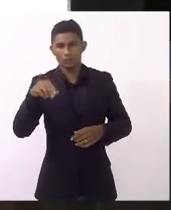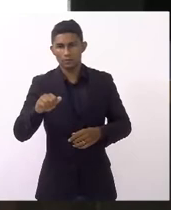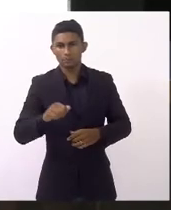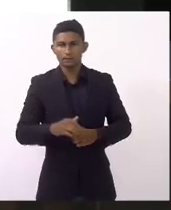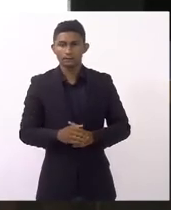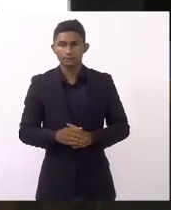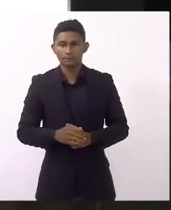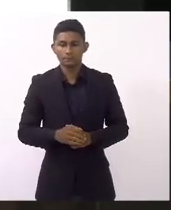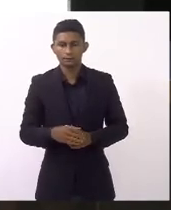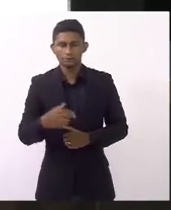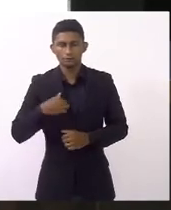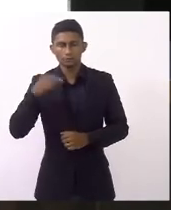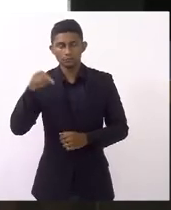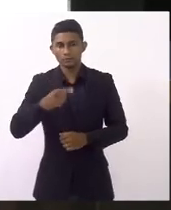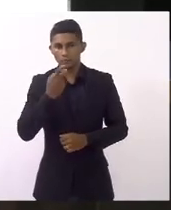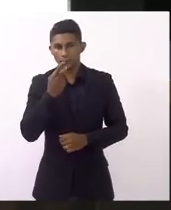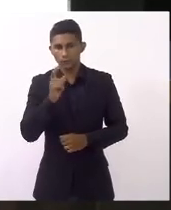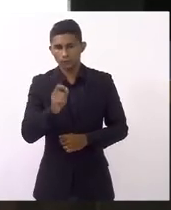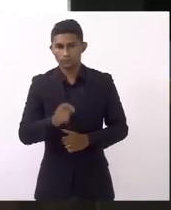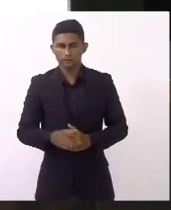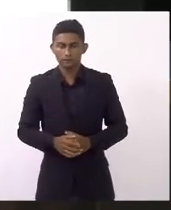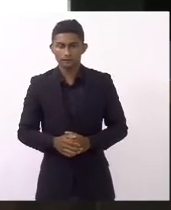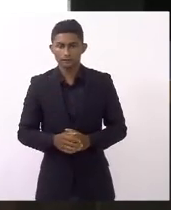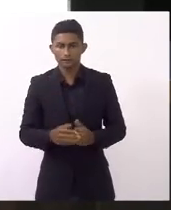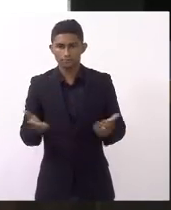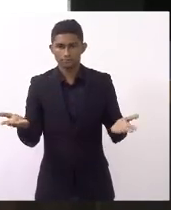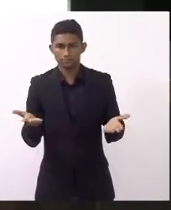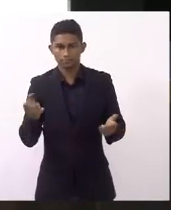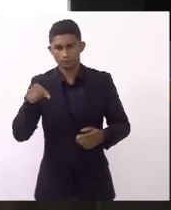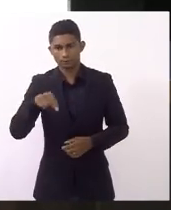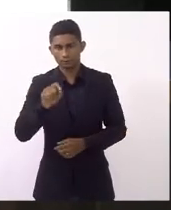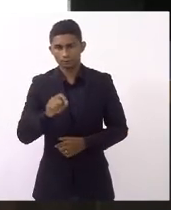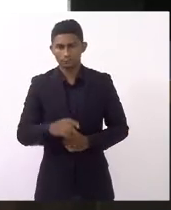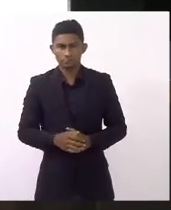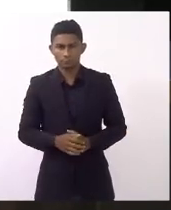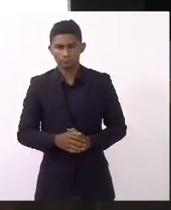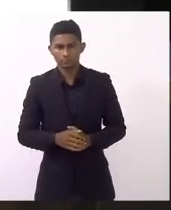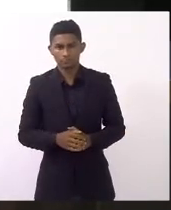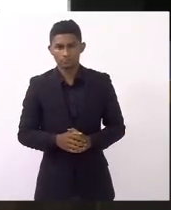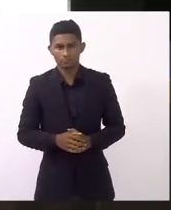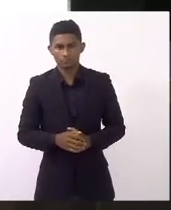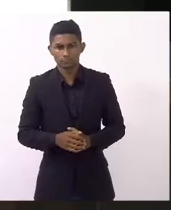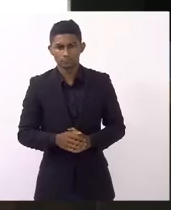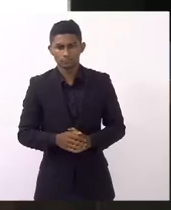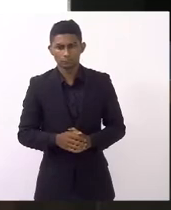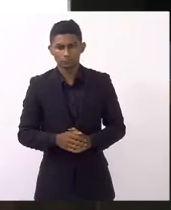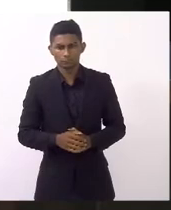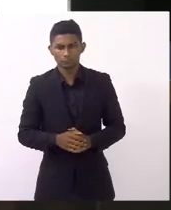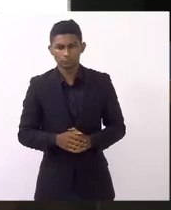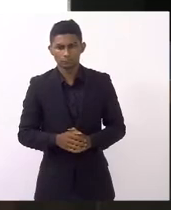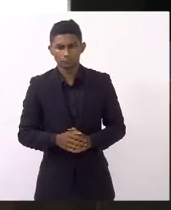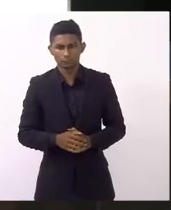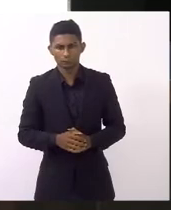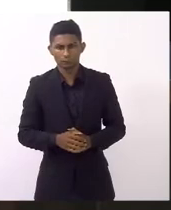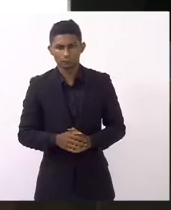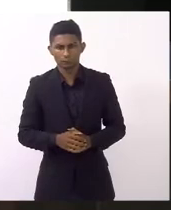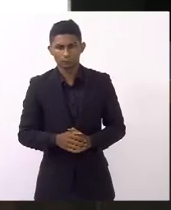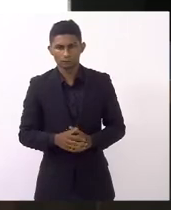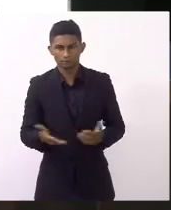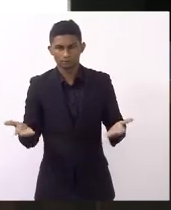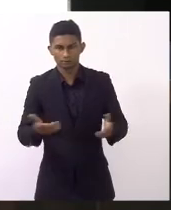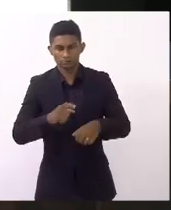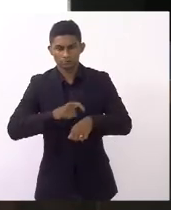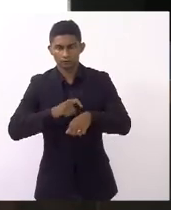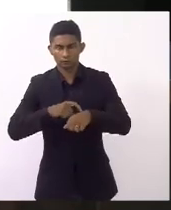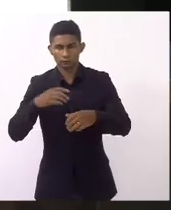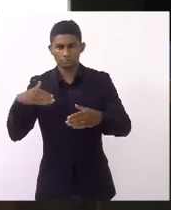dizer neste momento que a Confraria né neste momento que é chegado o momento